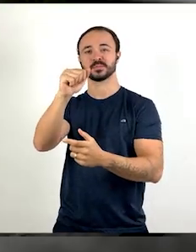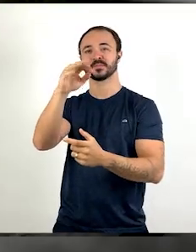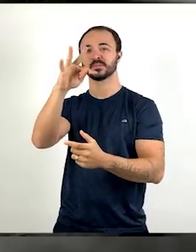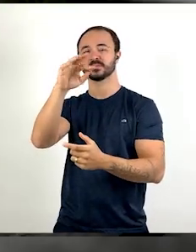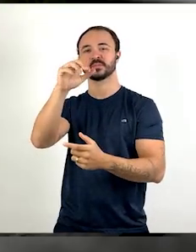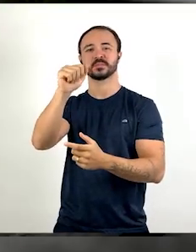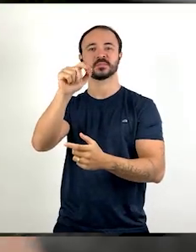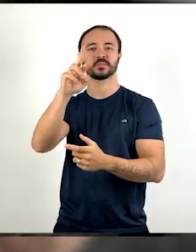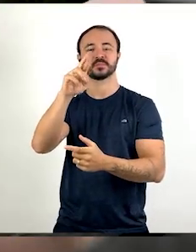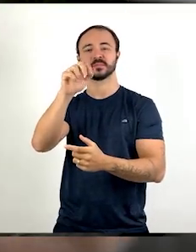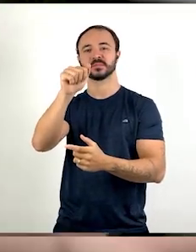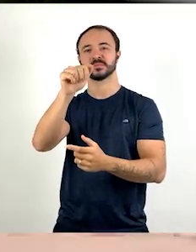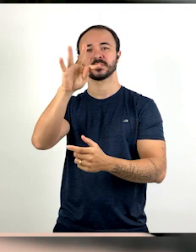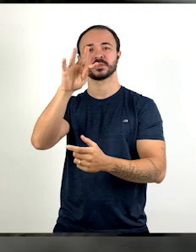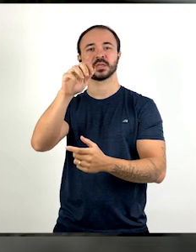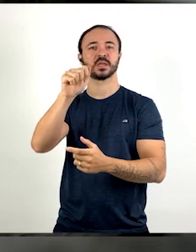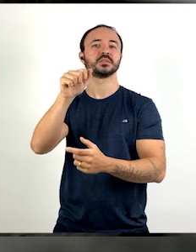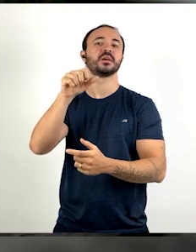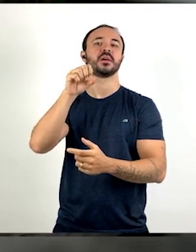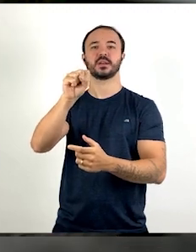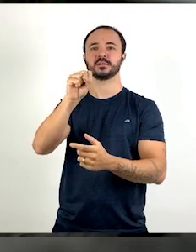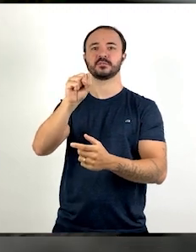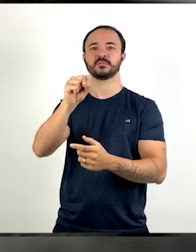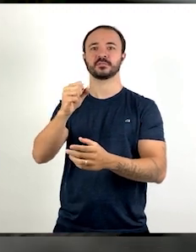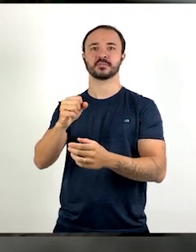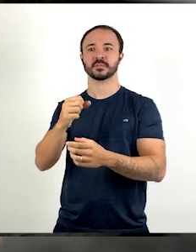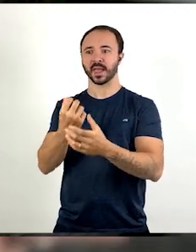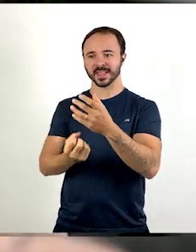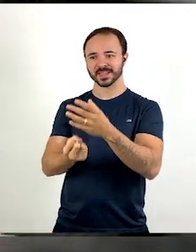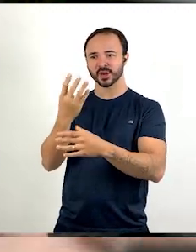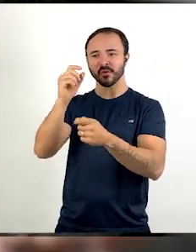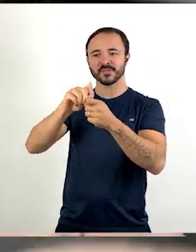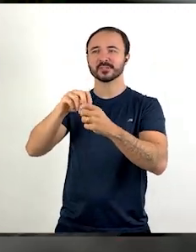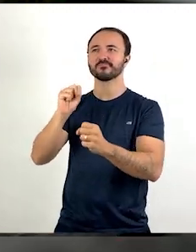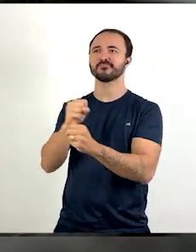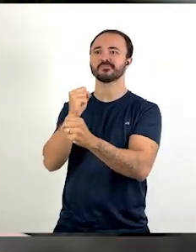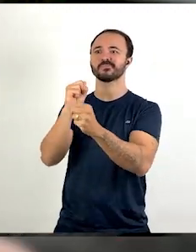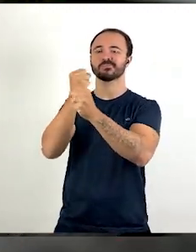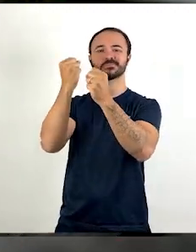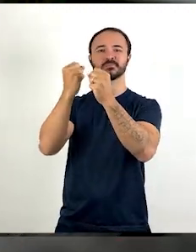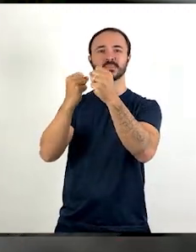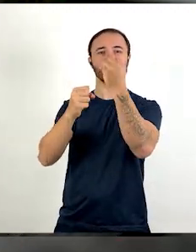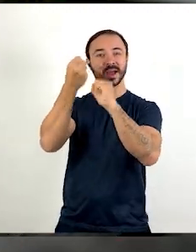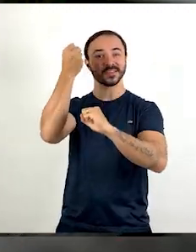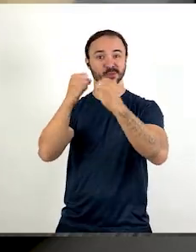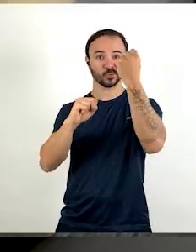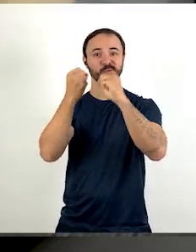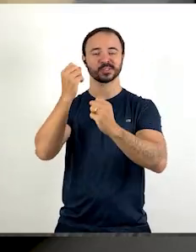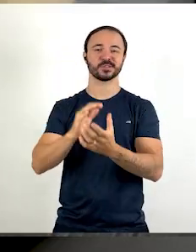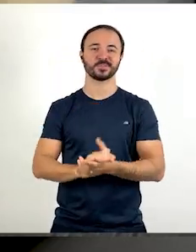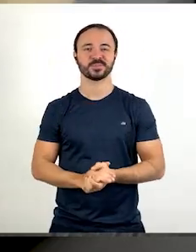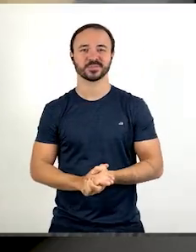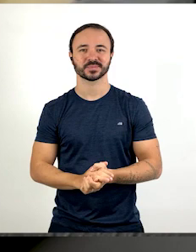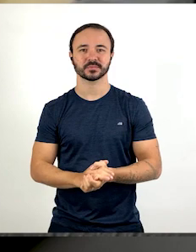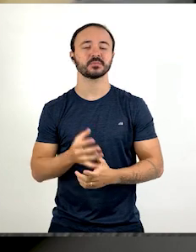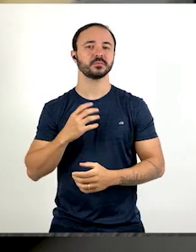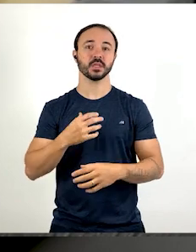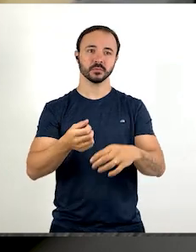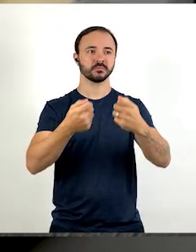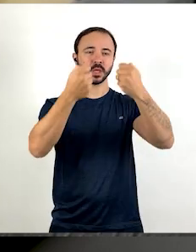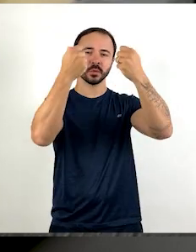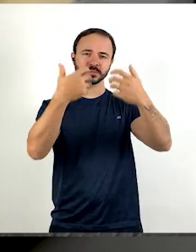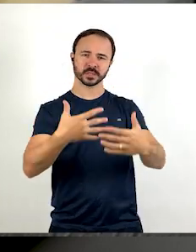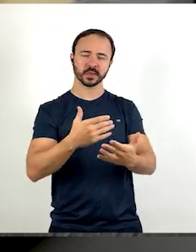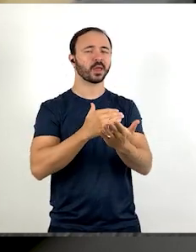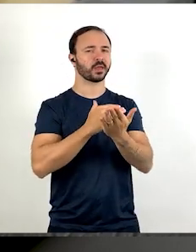desse momento, começa a expansão da energia elétrica e seus benefícios para todos. Como falamos no início,